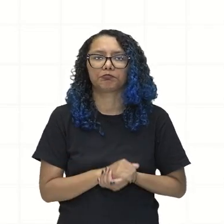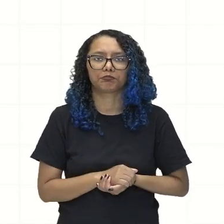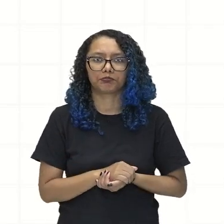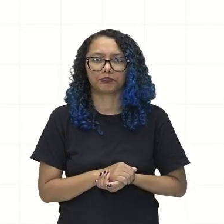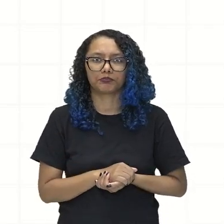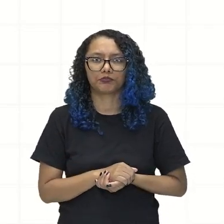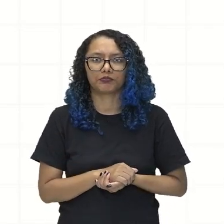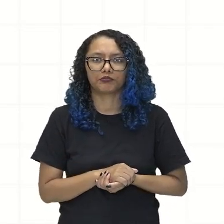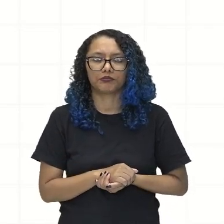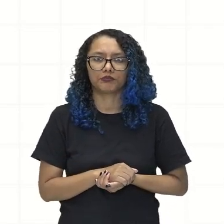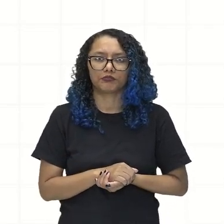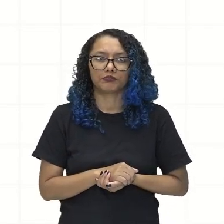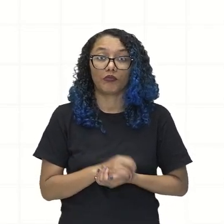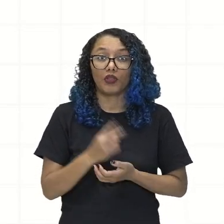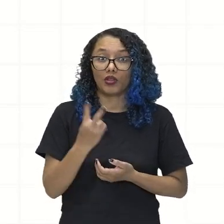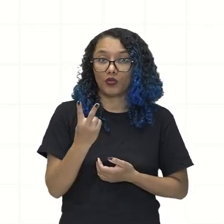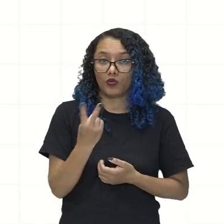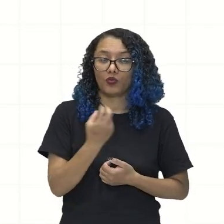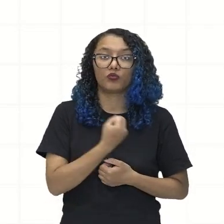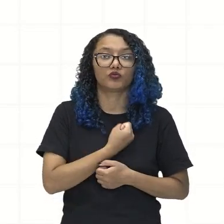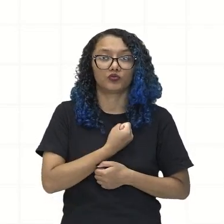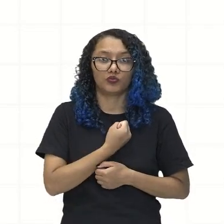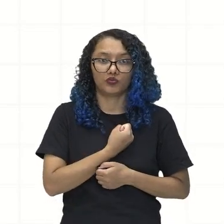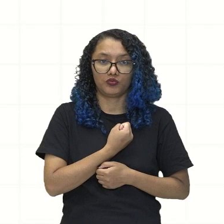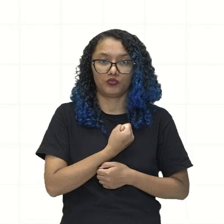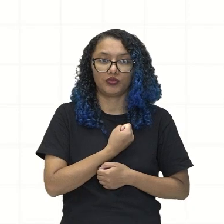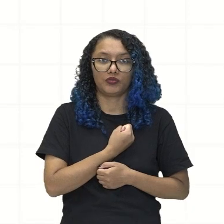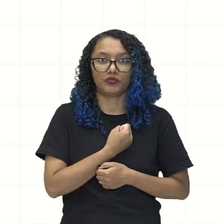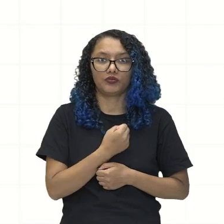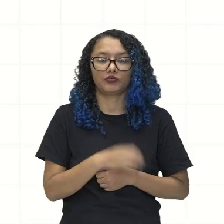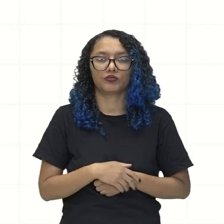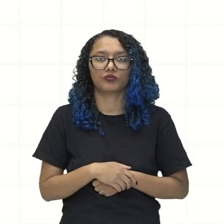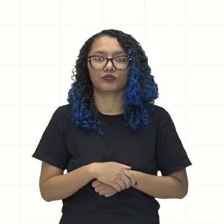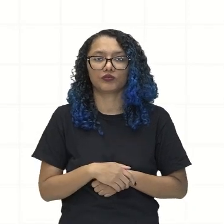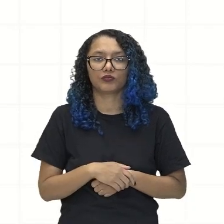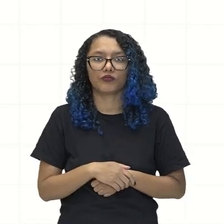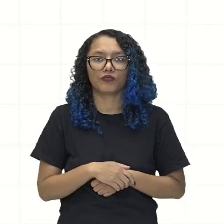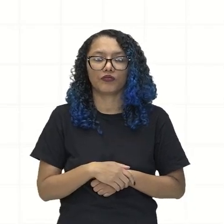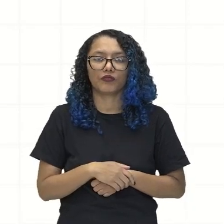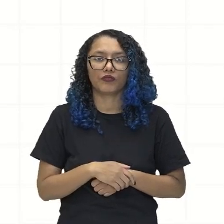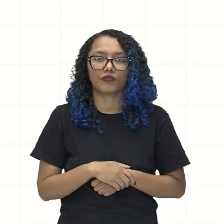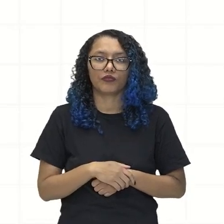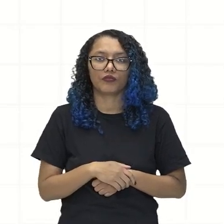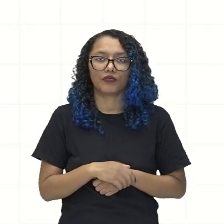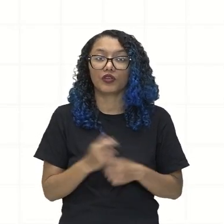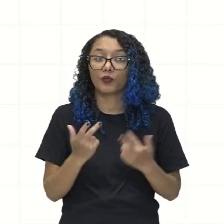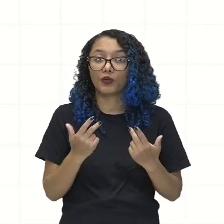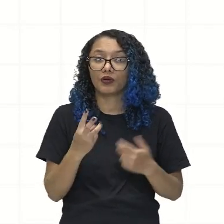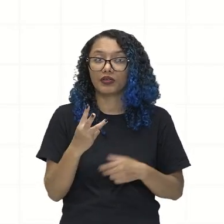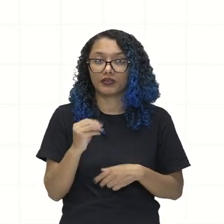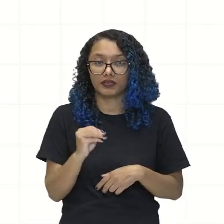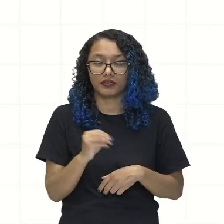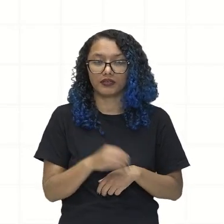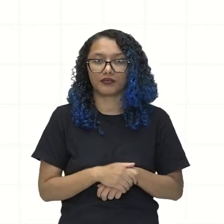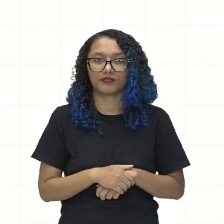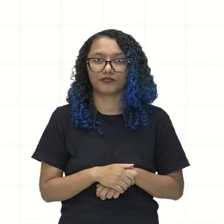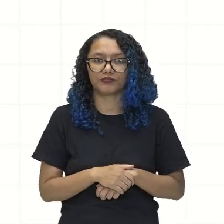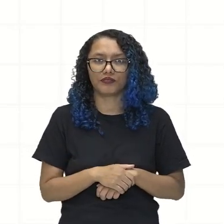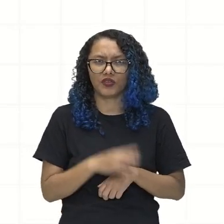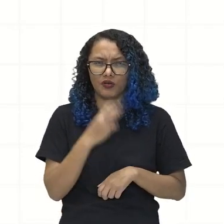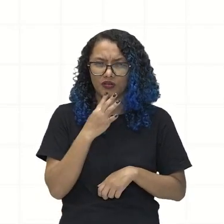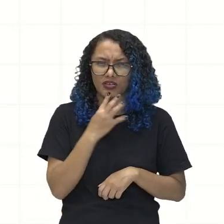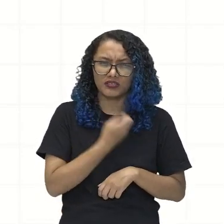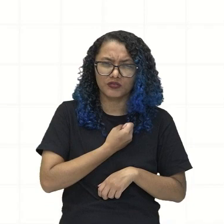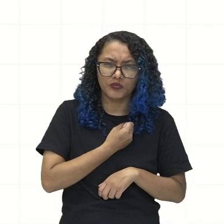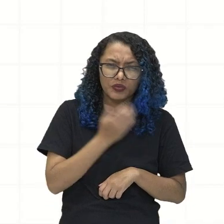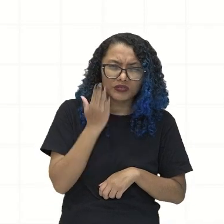de dois números naturais é 30. Pessoal, então, nós conhecemos esses